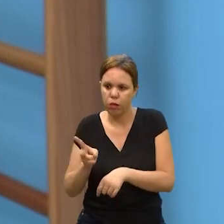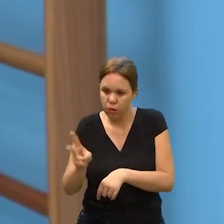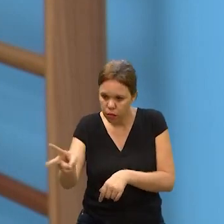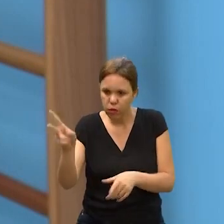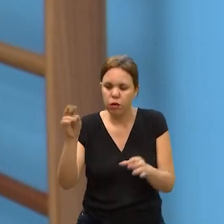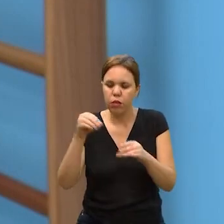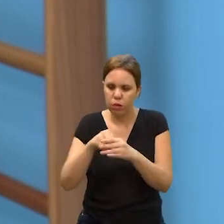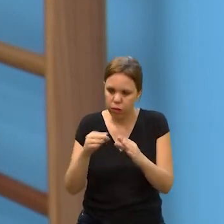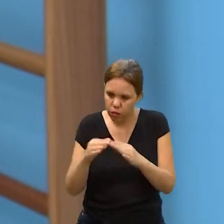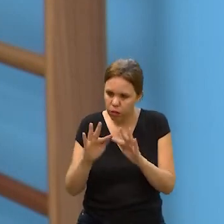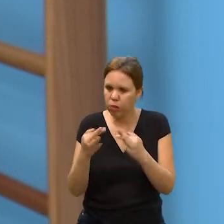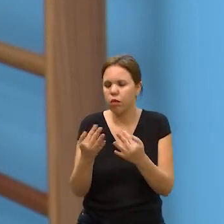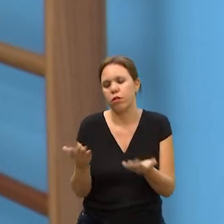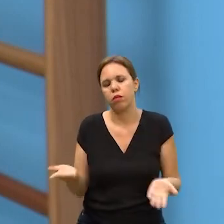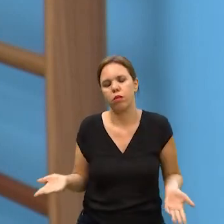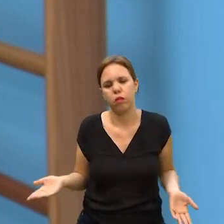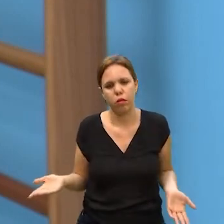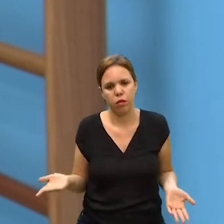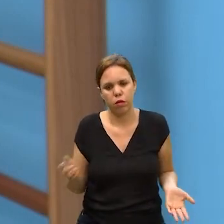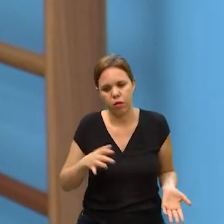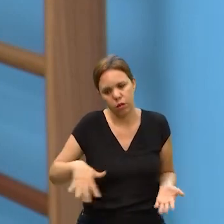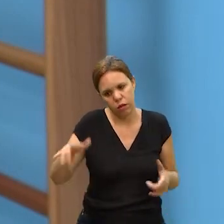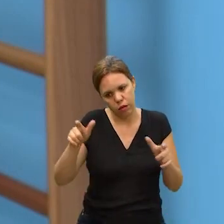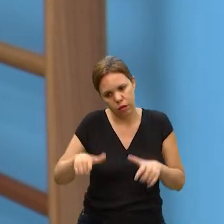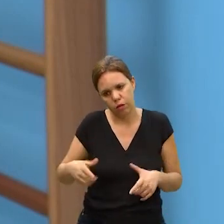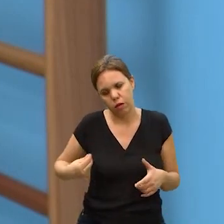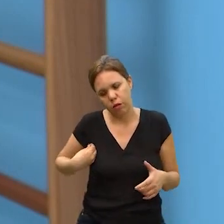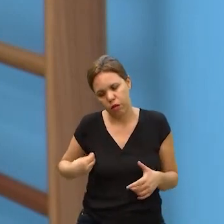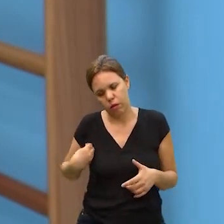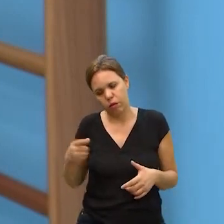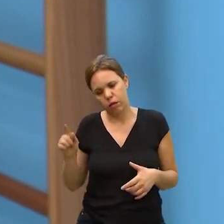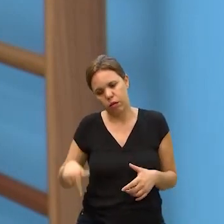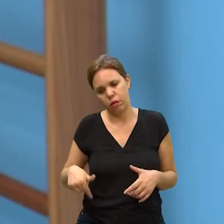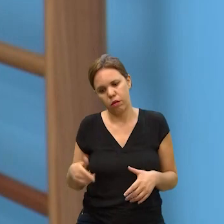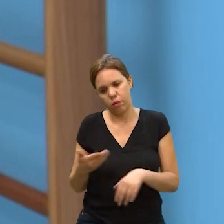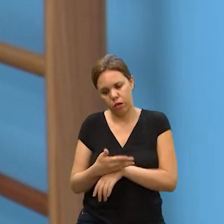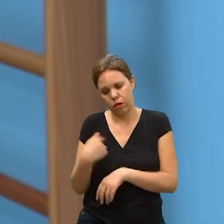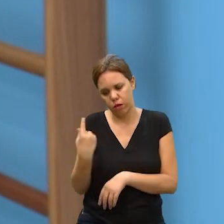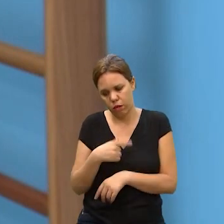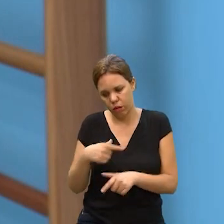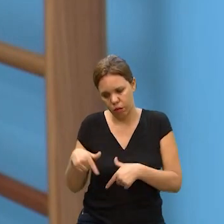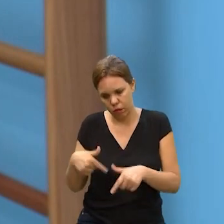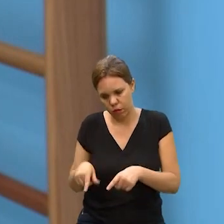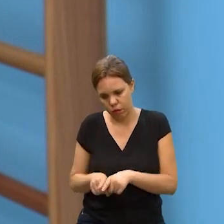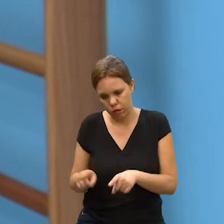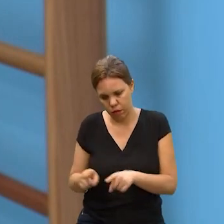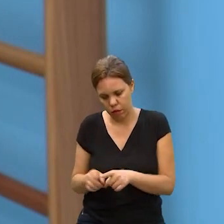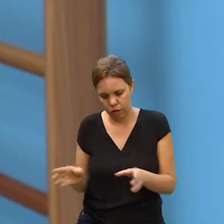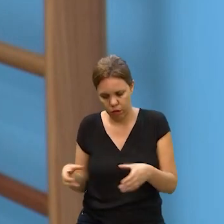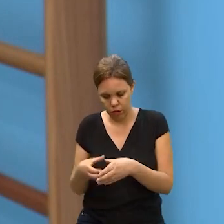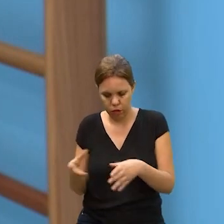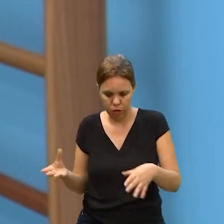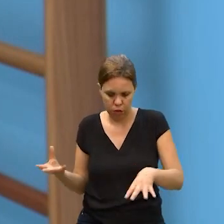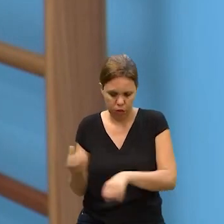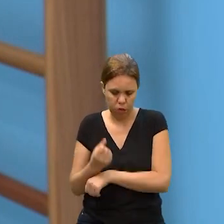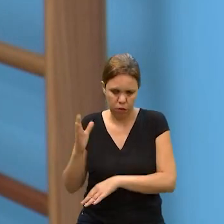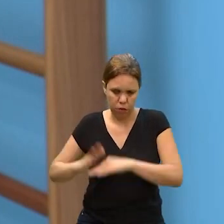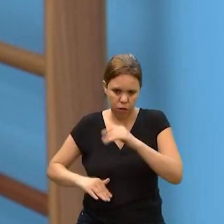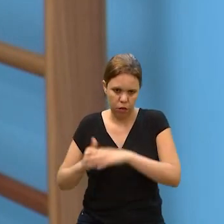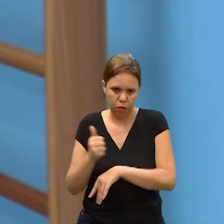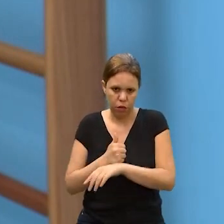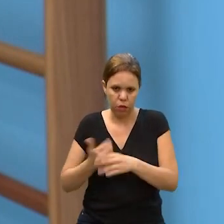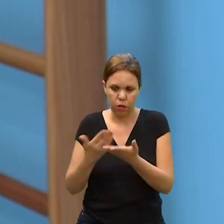trabalho que eu faço aqui, ele tem que ser dado continuidade na casa, né, no ambiente que ela está. Por exemplo, faz parte do nosso trabalho também da